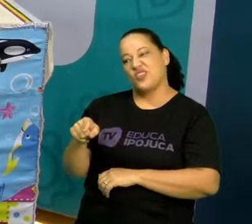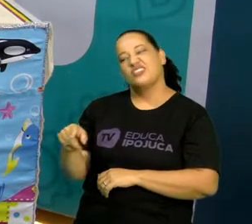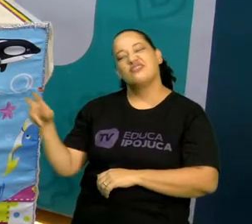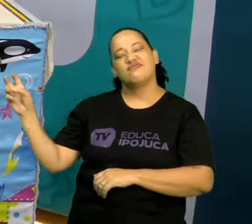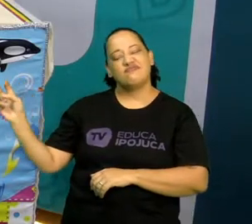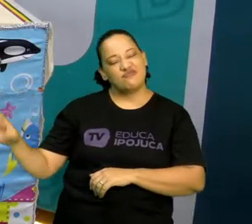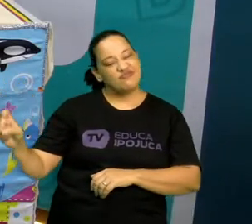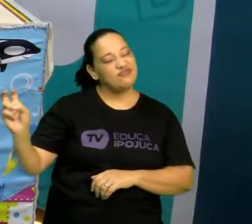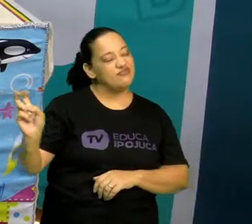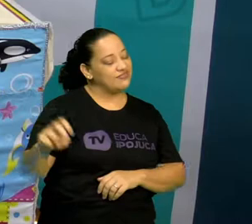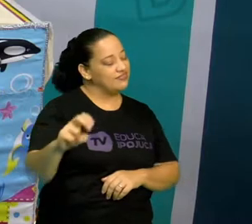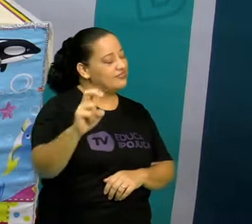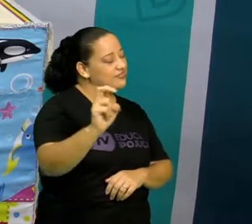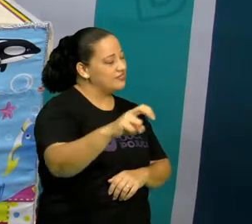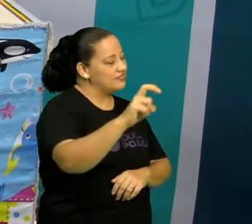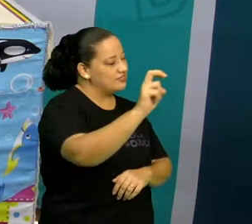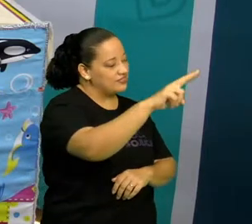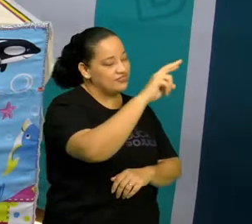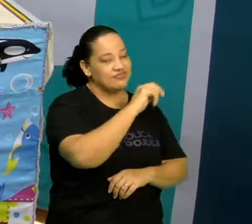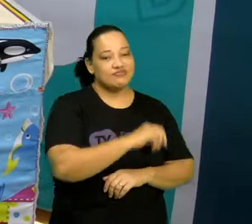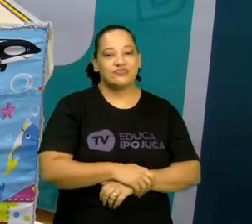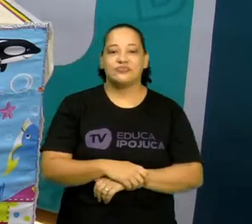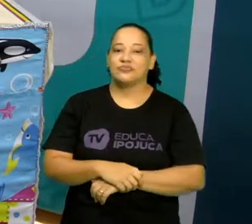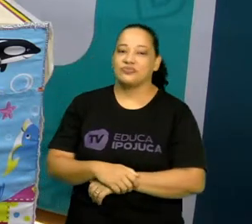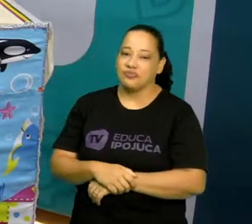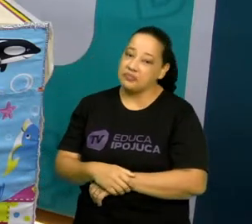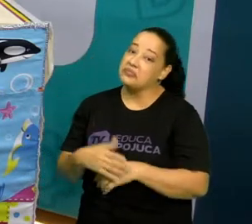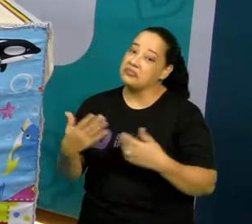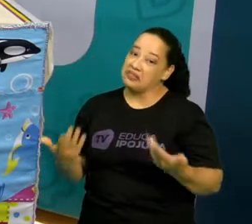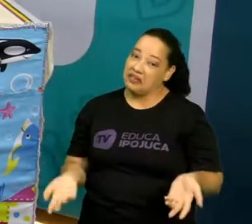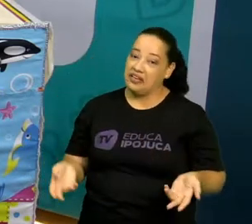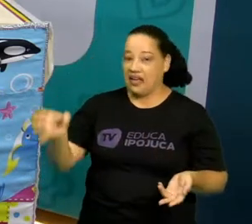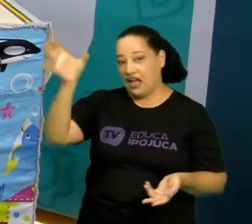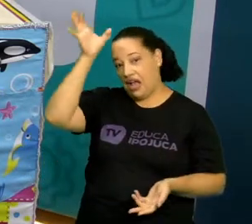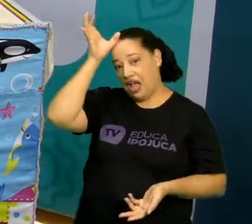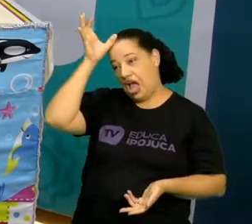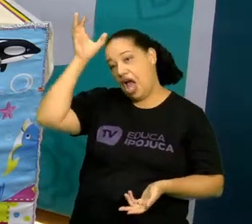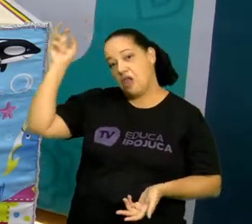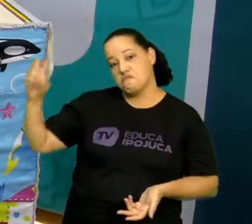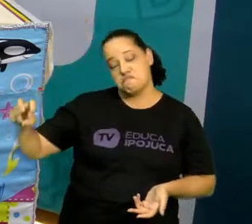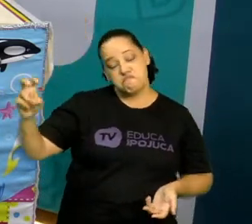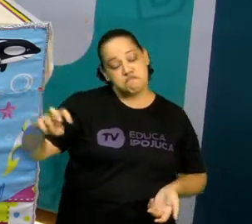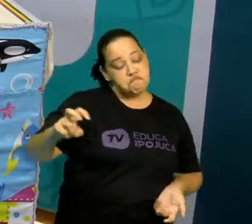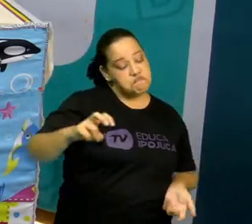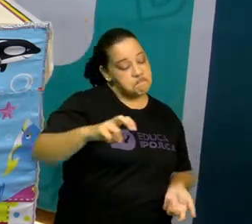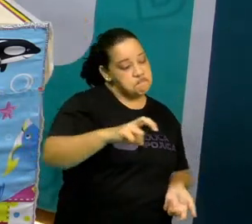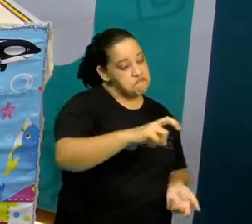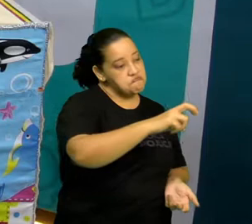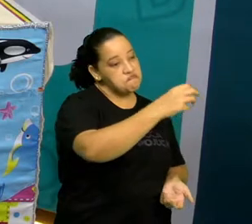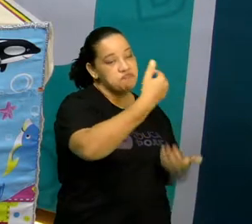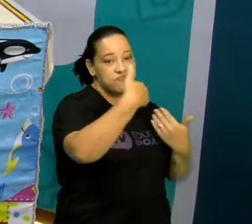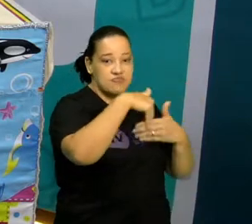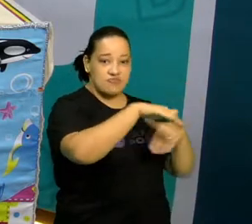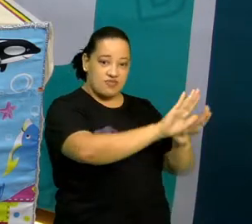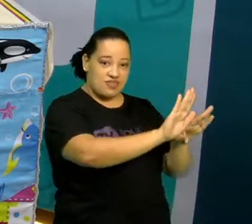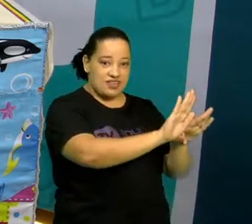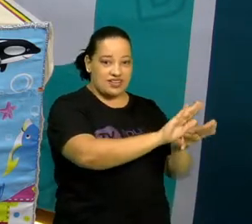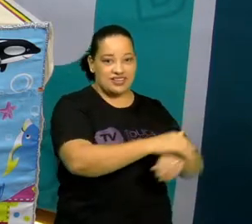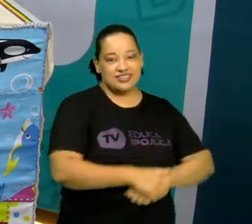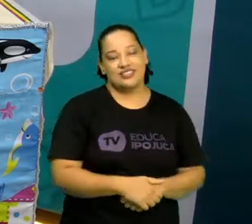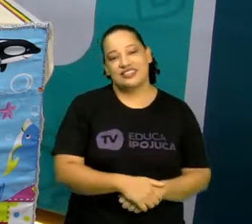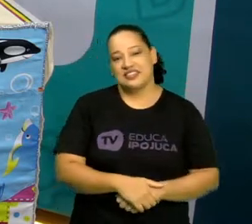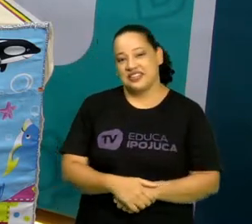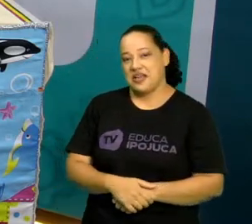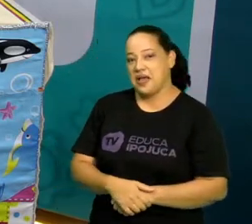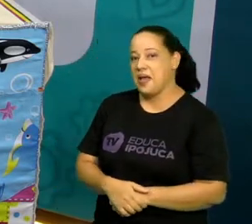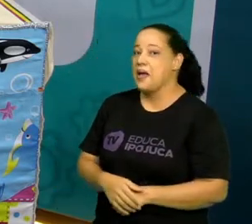seu rapaz. E o galo foi embora. Embora. Mas é muito exigente essa